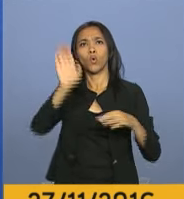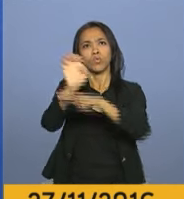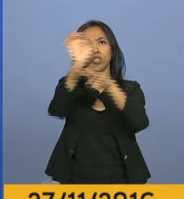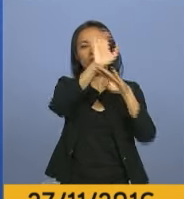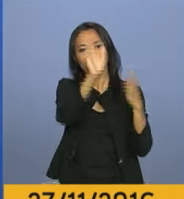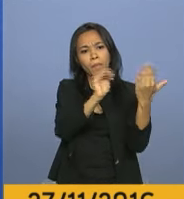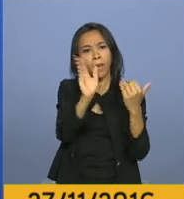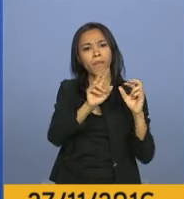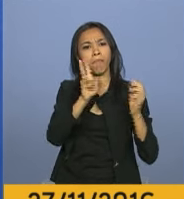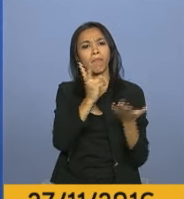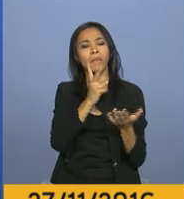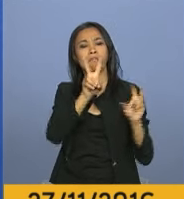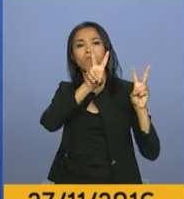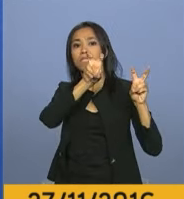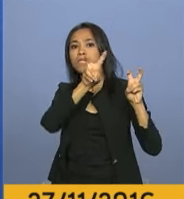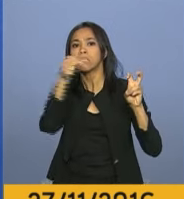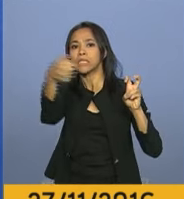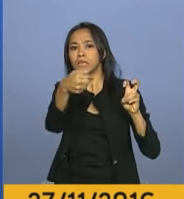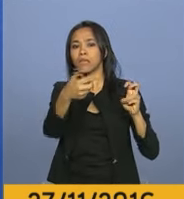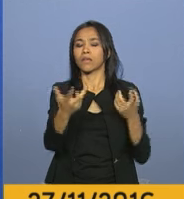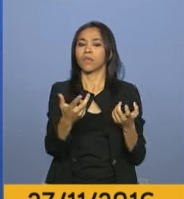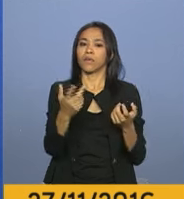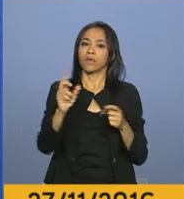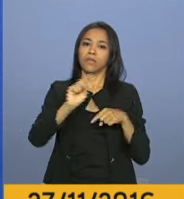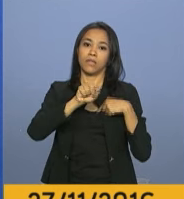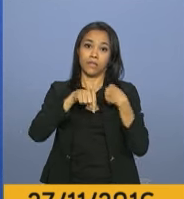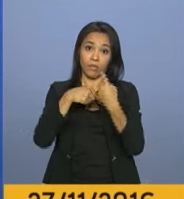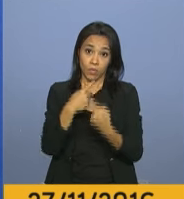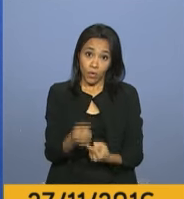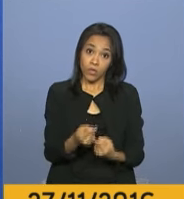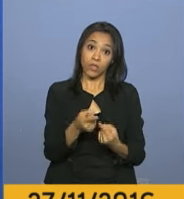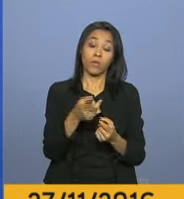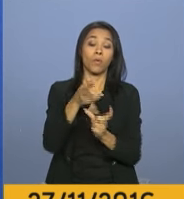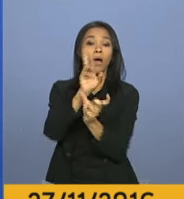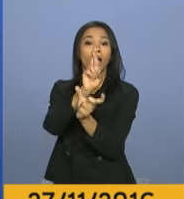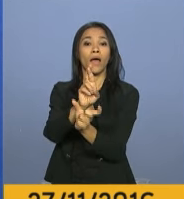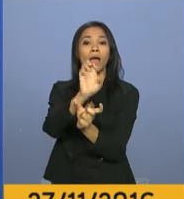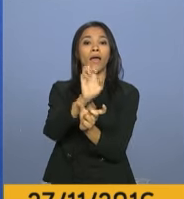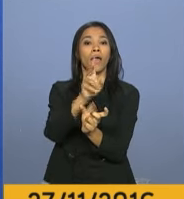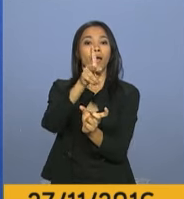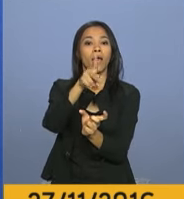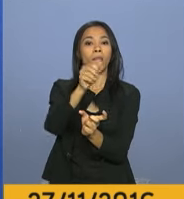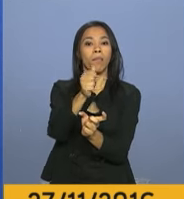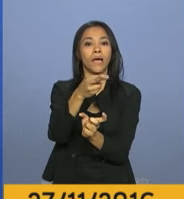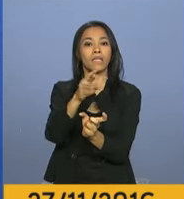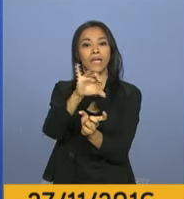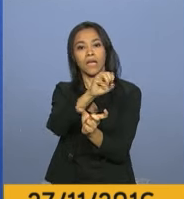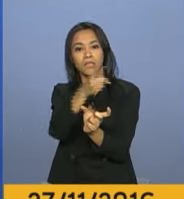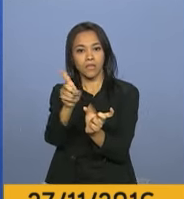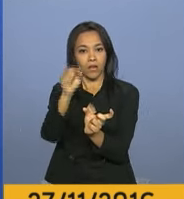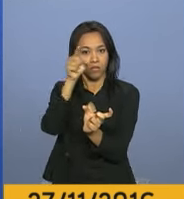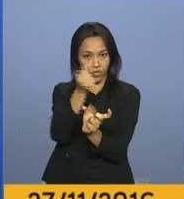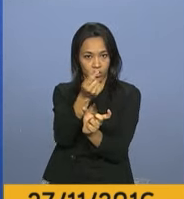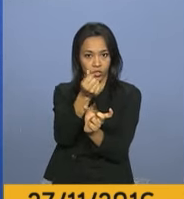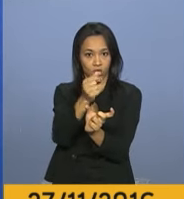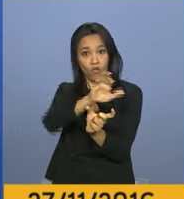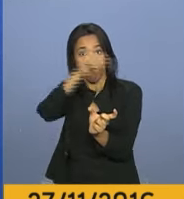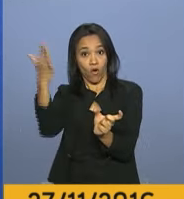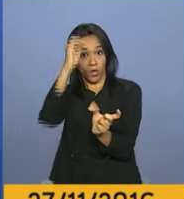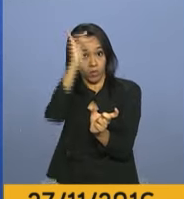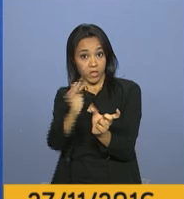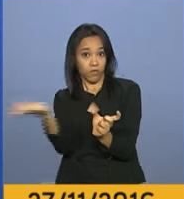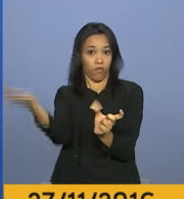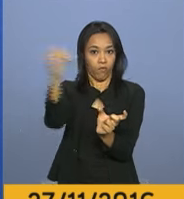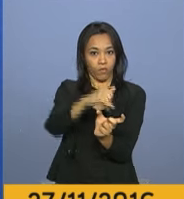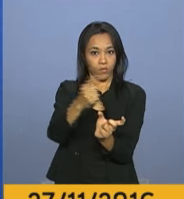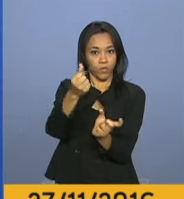assunto. E, evidentemente, com o resultado da repatriação, no primeiro momento, os